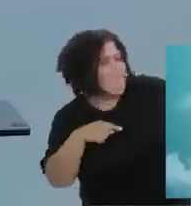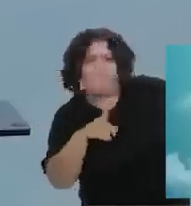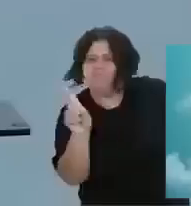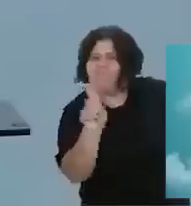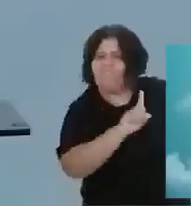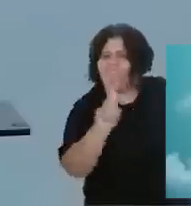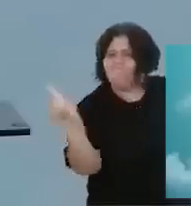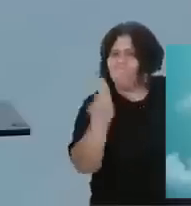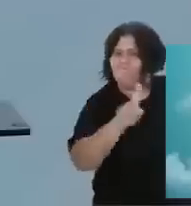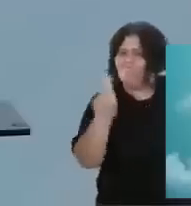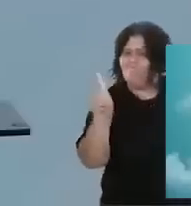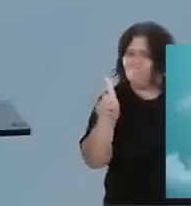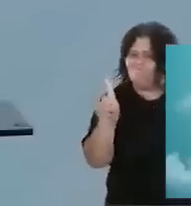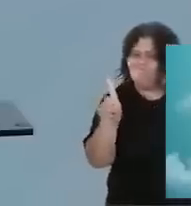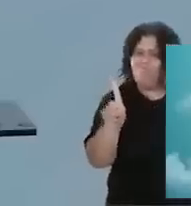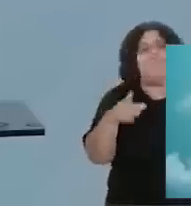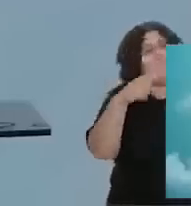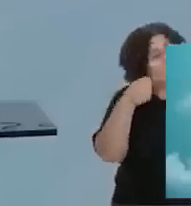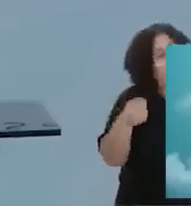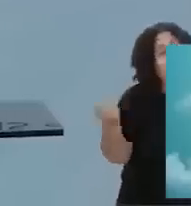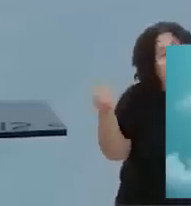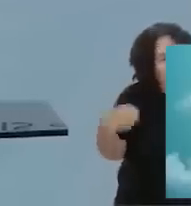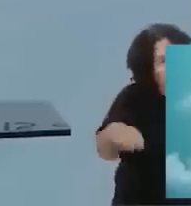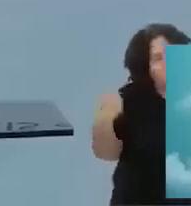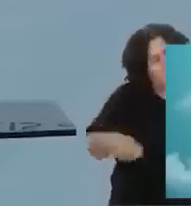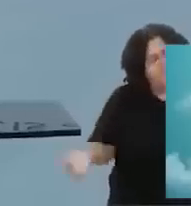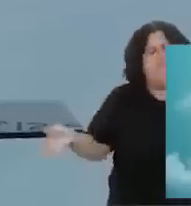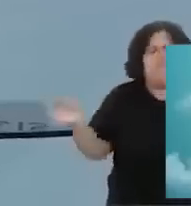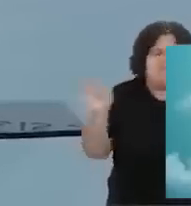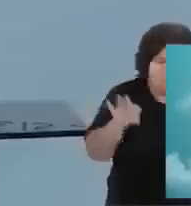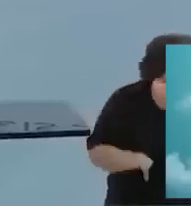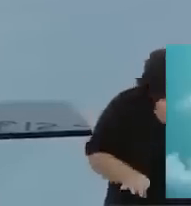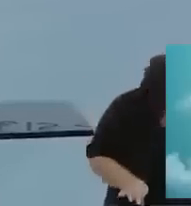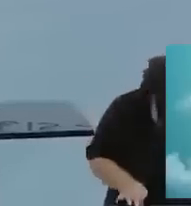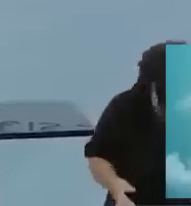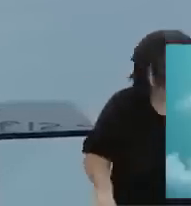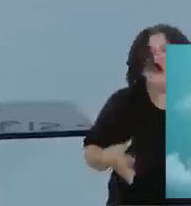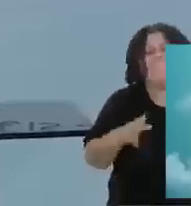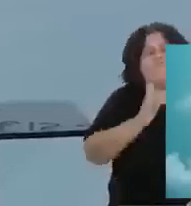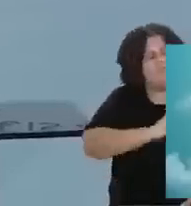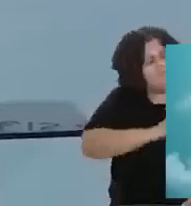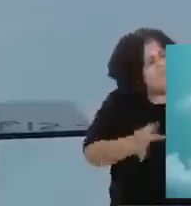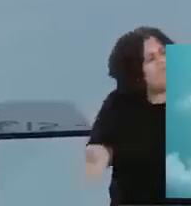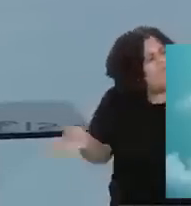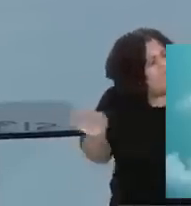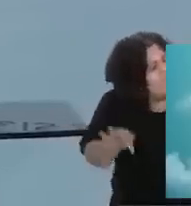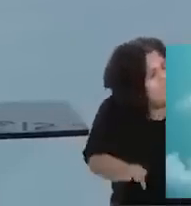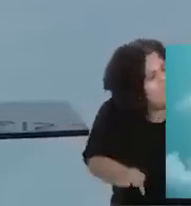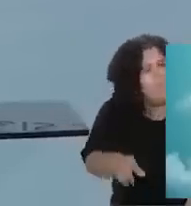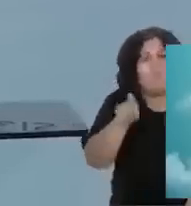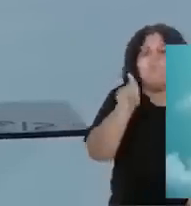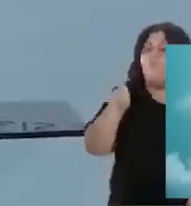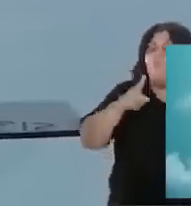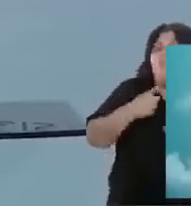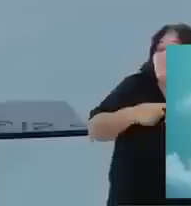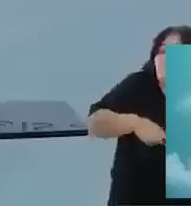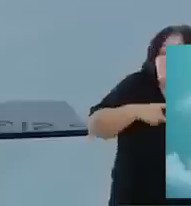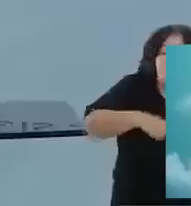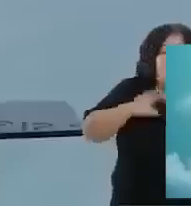seja honrado. Isso exige humildade, coração humilde, que quem honra você é